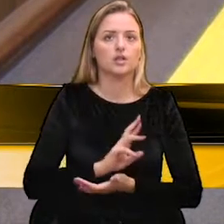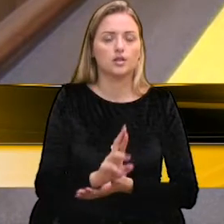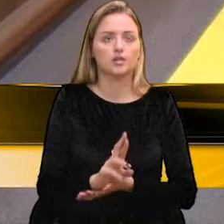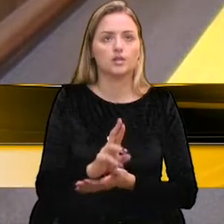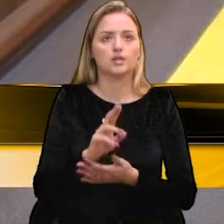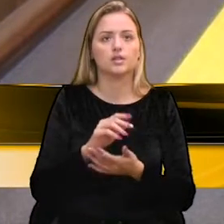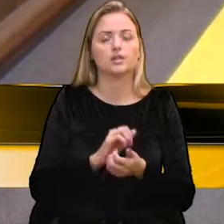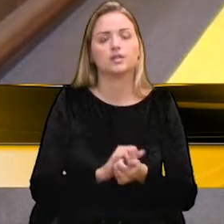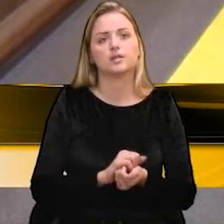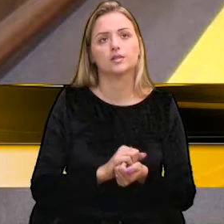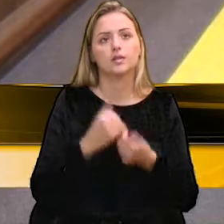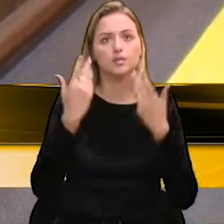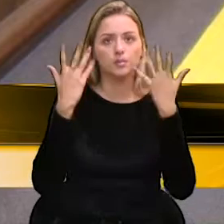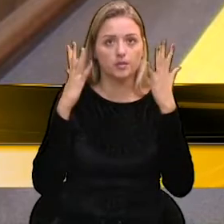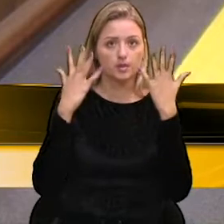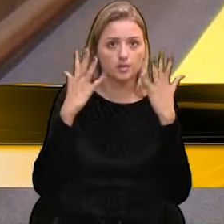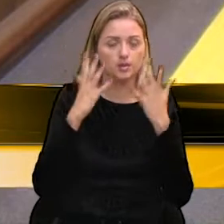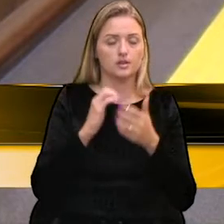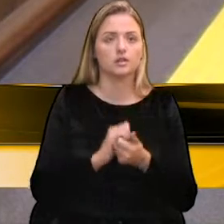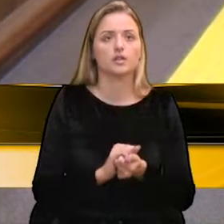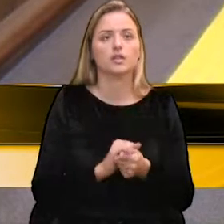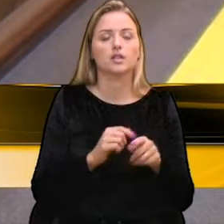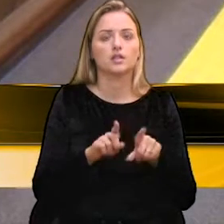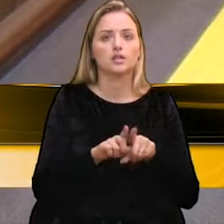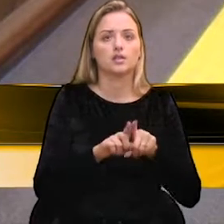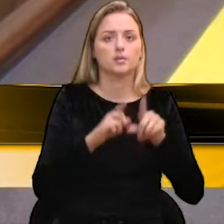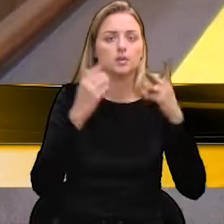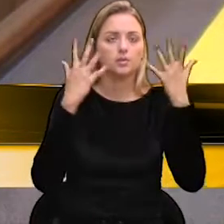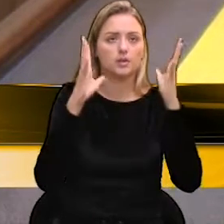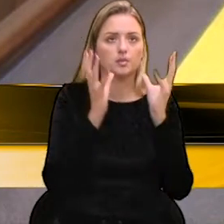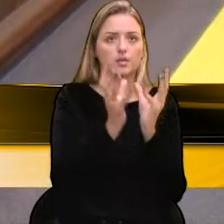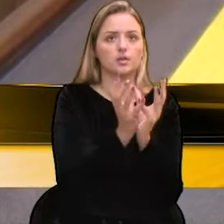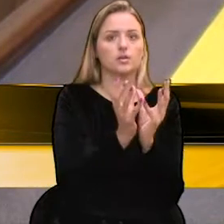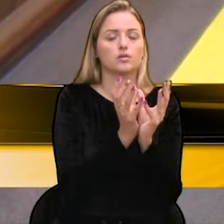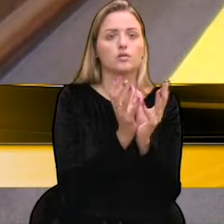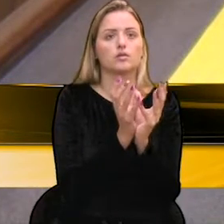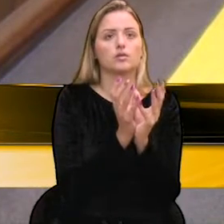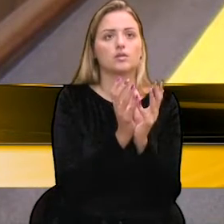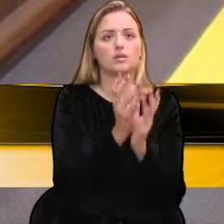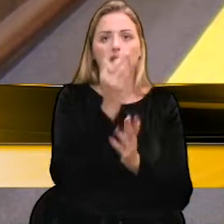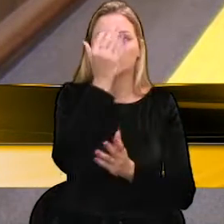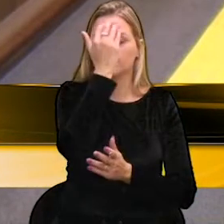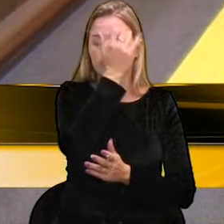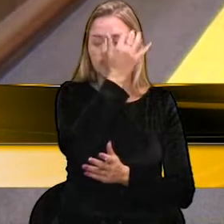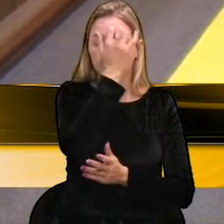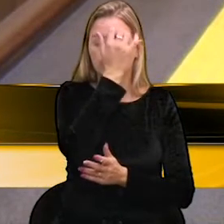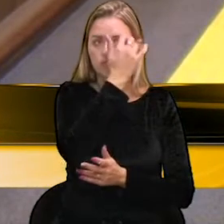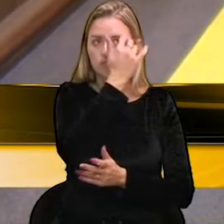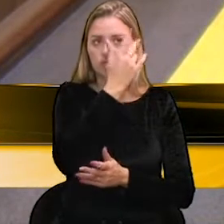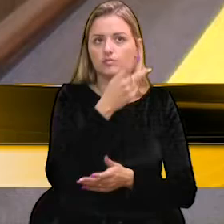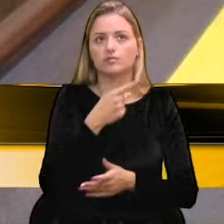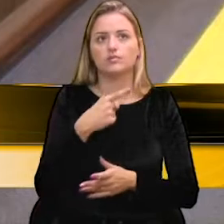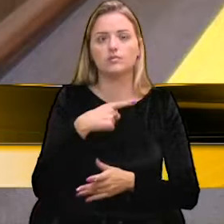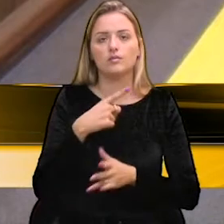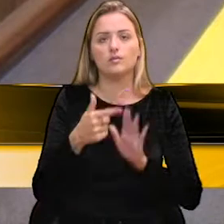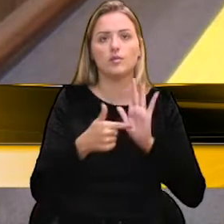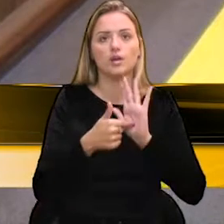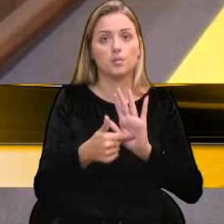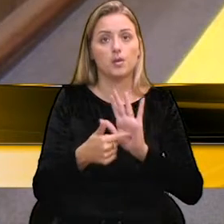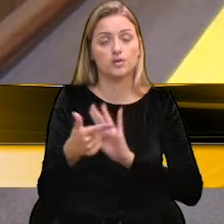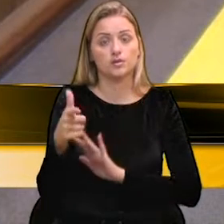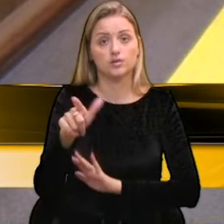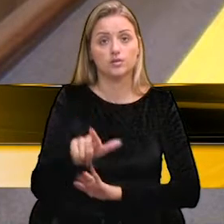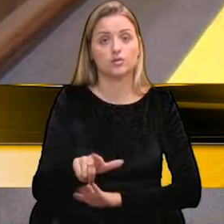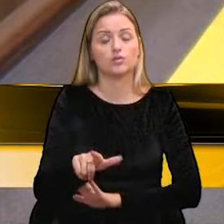meus parabéns. Né? Também meus parabéns ao colega Adiló de Domênico, que vem aqui e apresenta mais uma